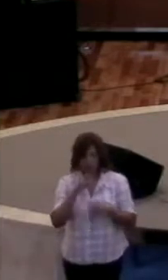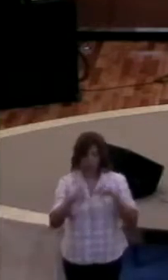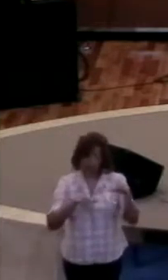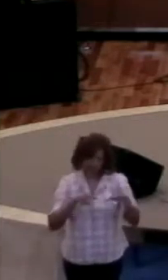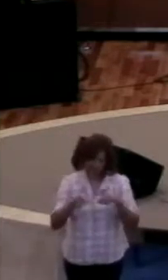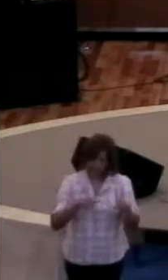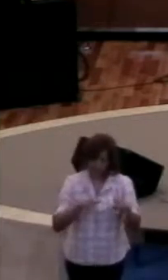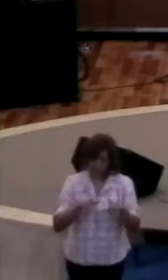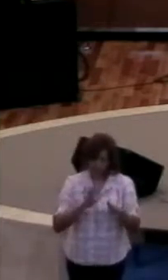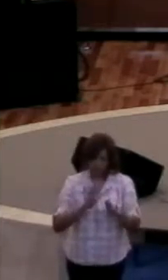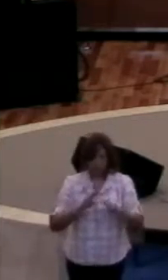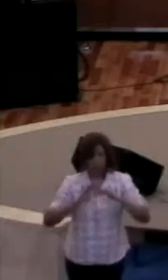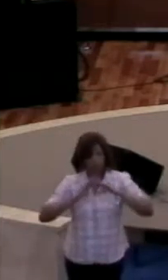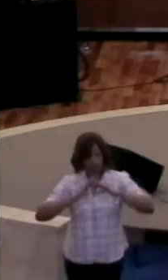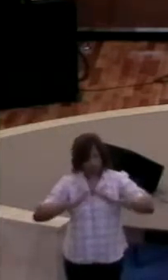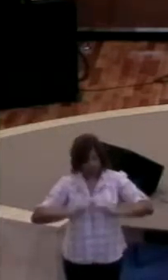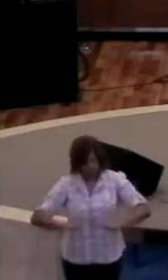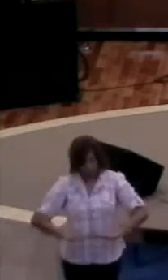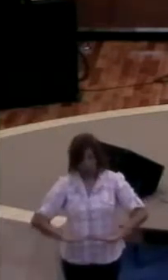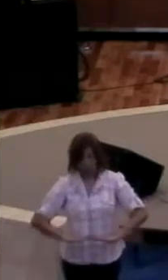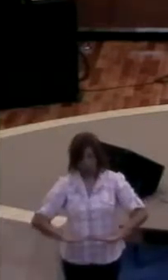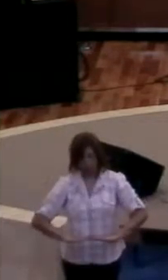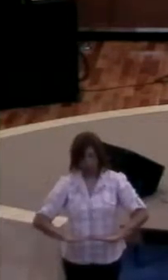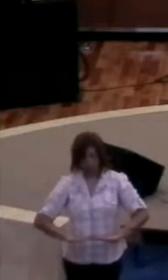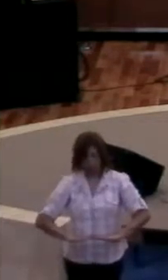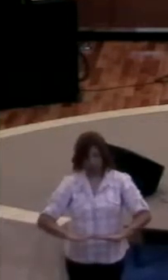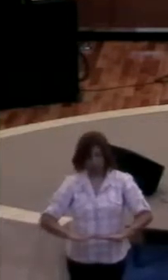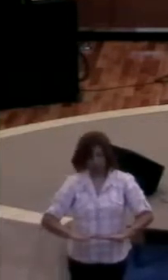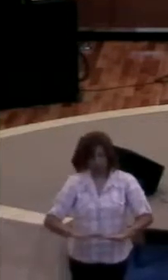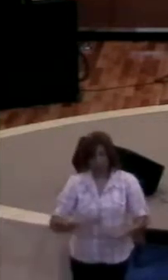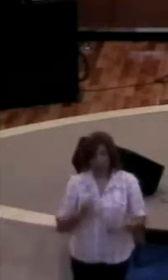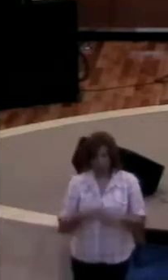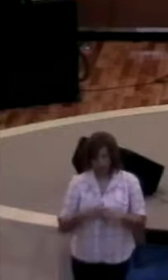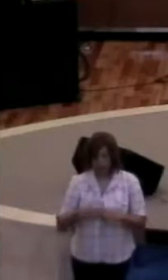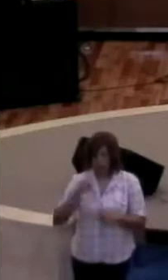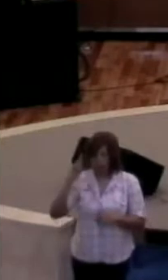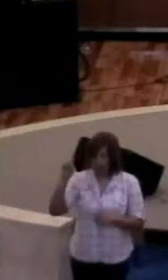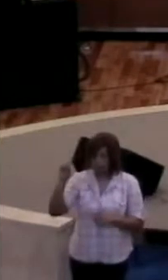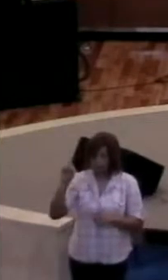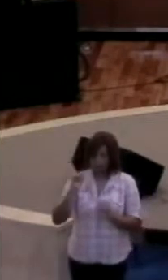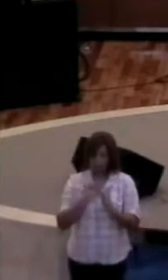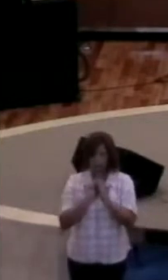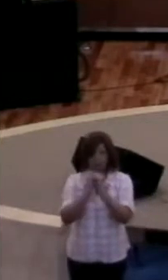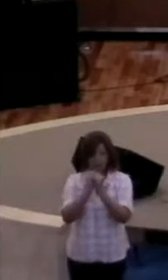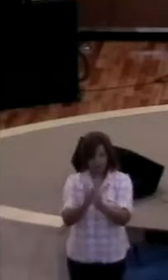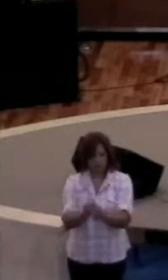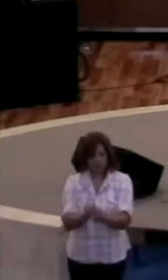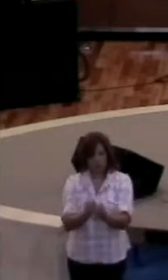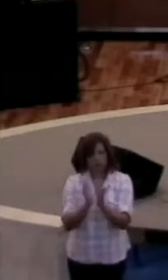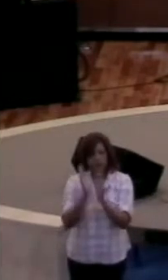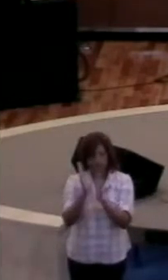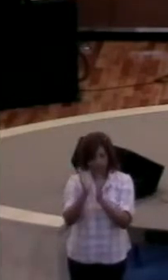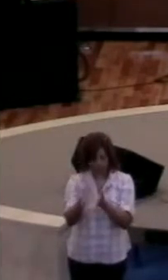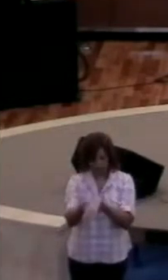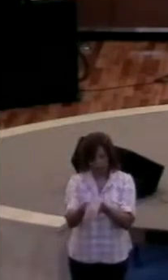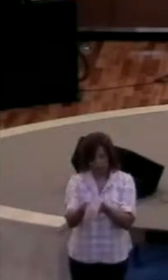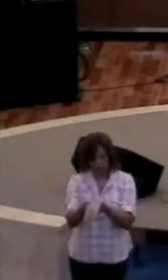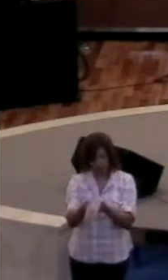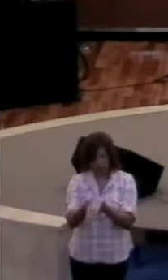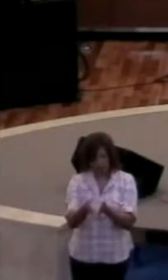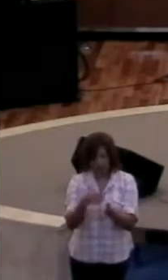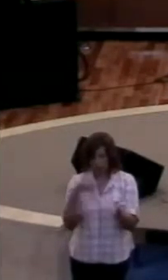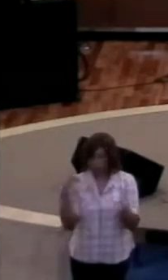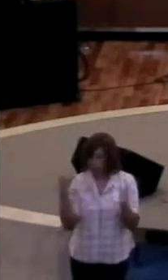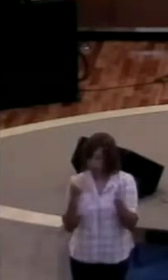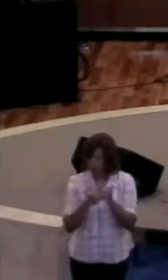as promessas de Deus foram anuladas na sua vida. Não é verdade. O nosso Deus é fiel. Aquilo que Ele